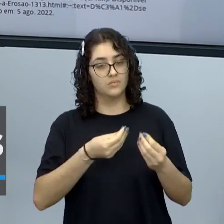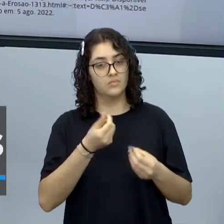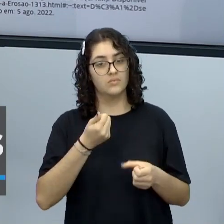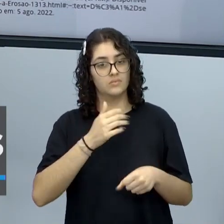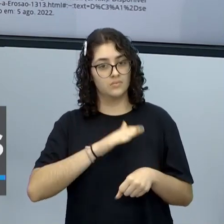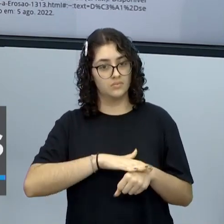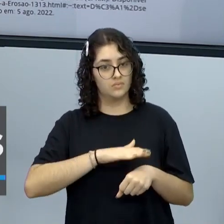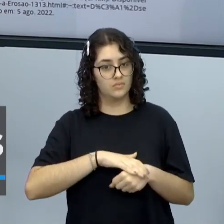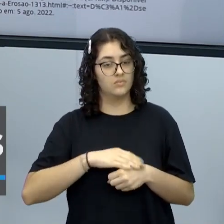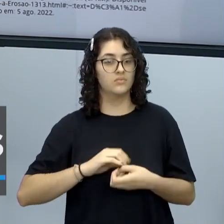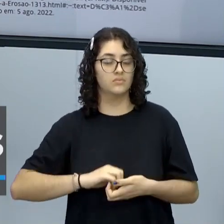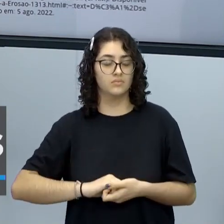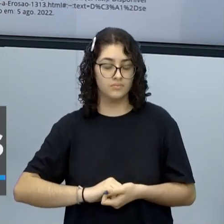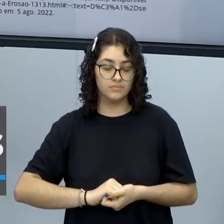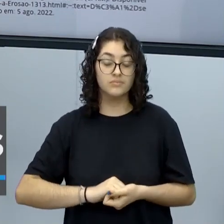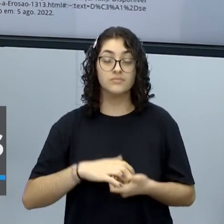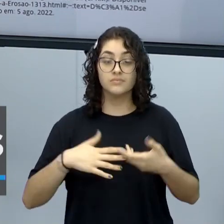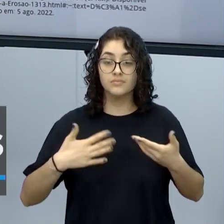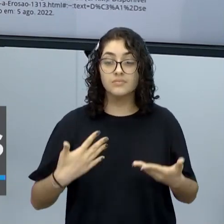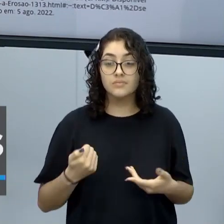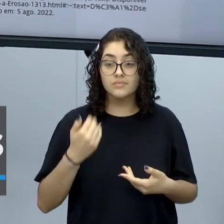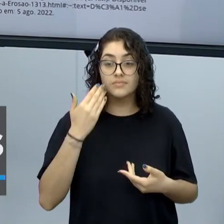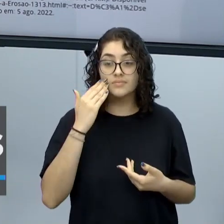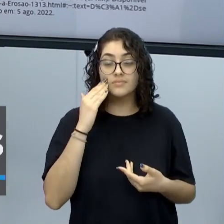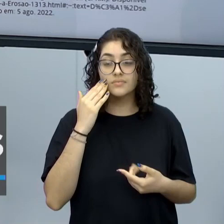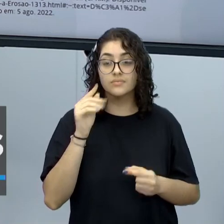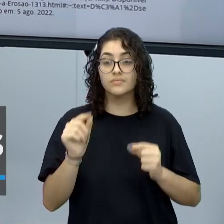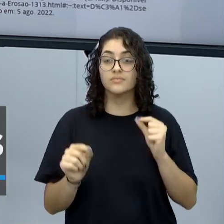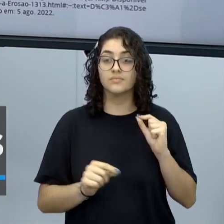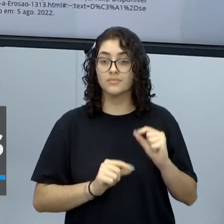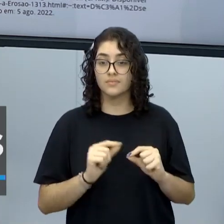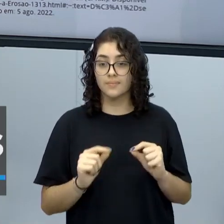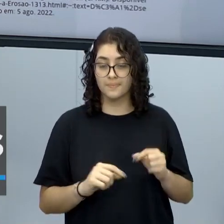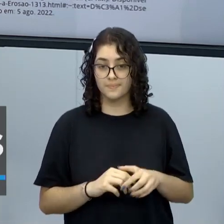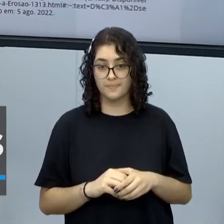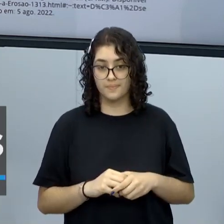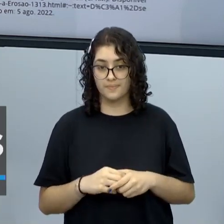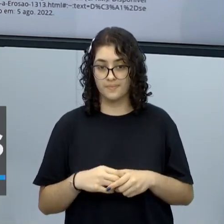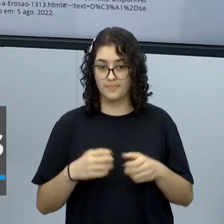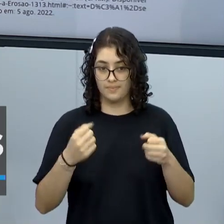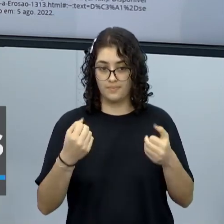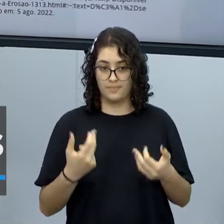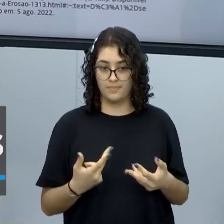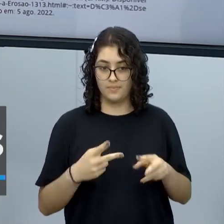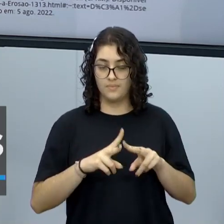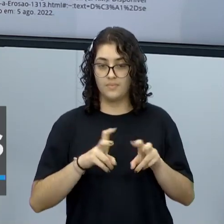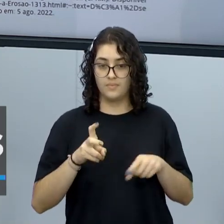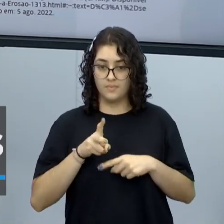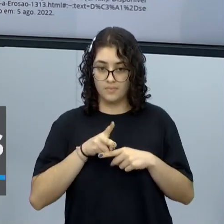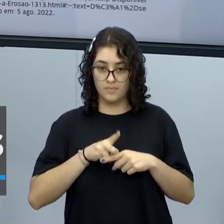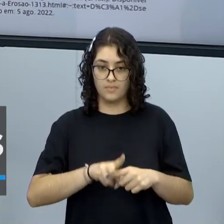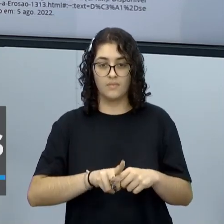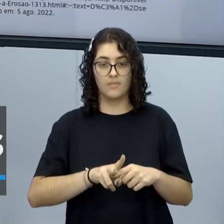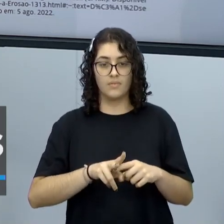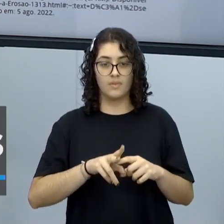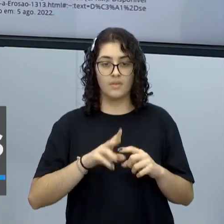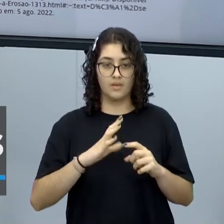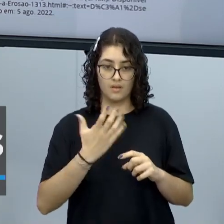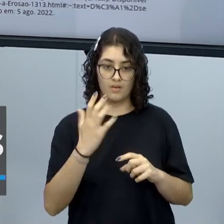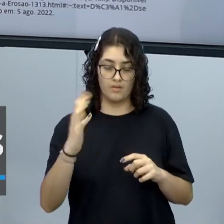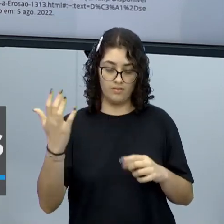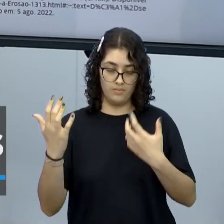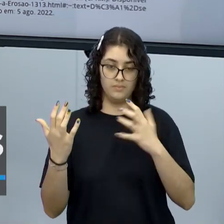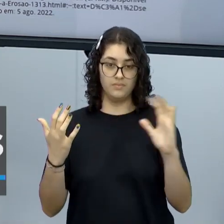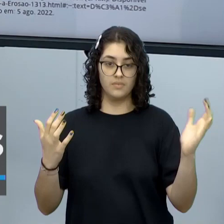ser manejado. Então, a gente tem que entender que, quando a gente fala sobre preservação da natureza, a gente está